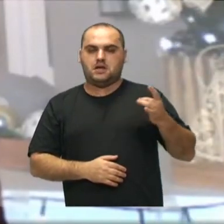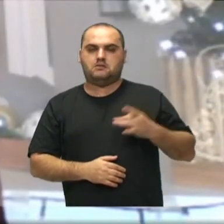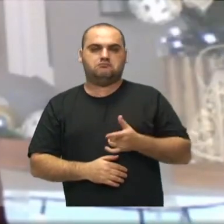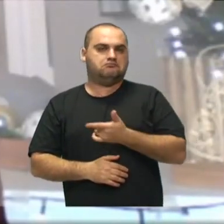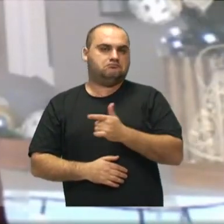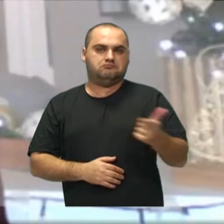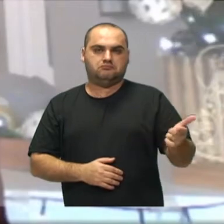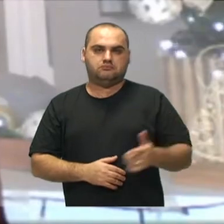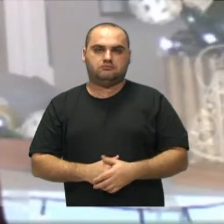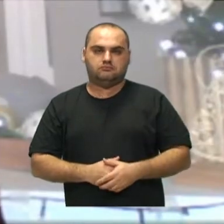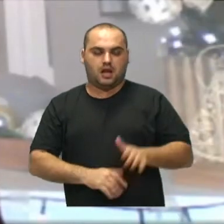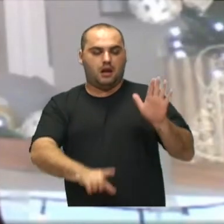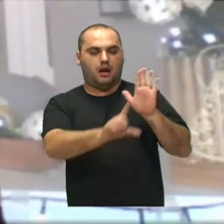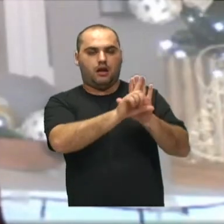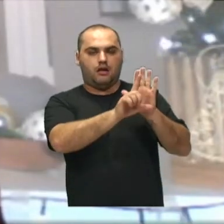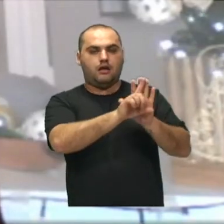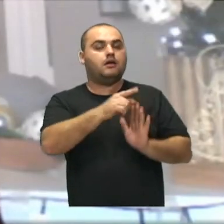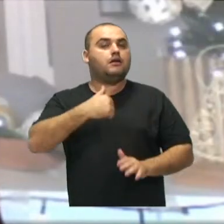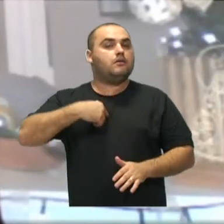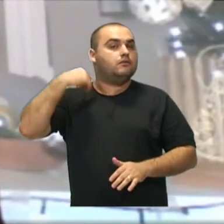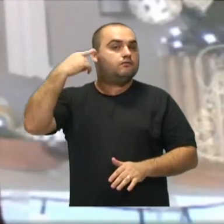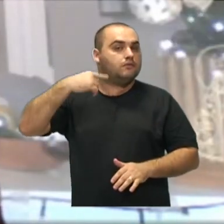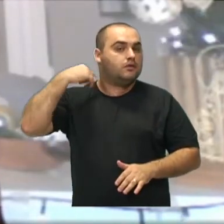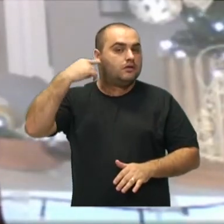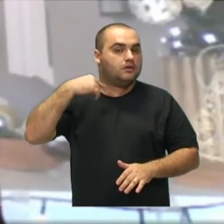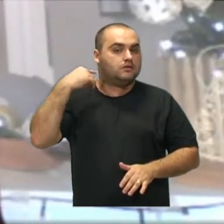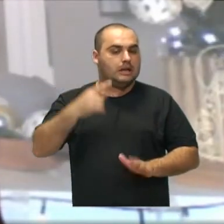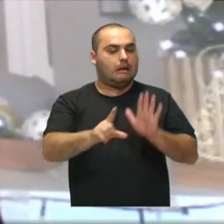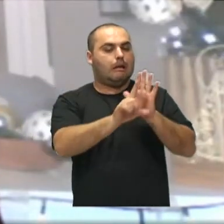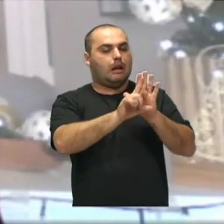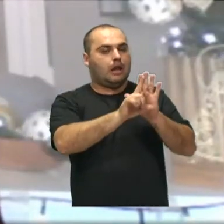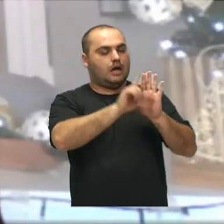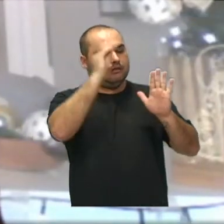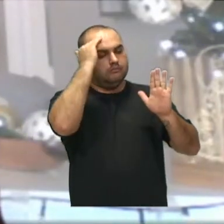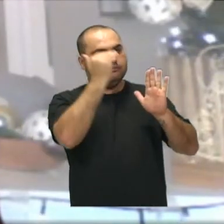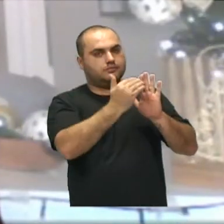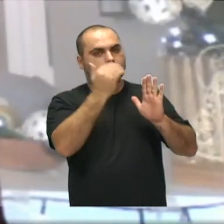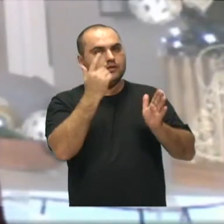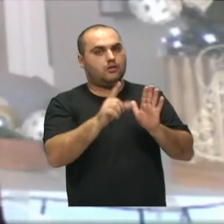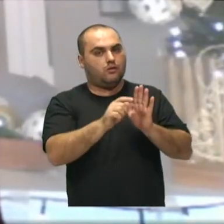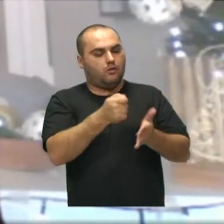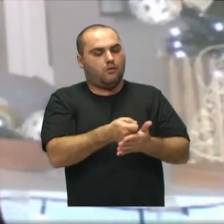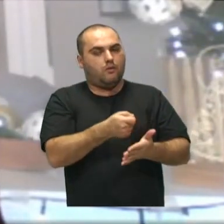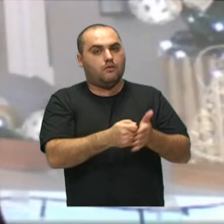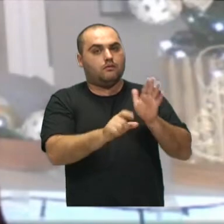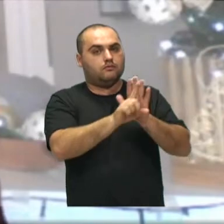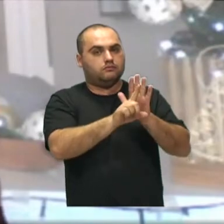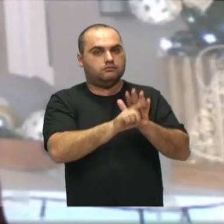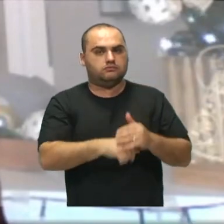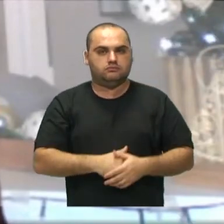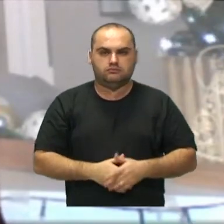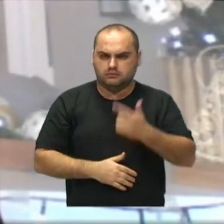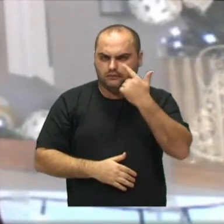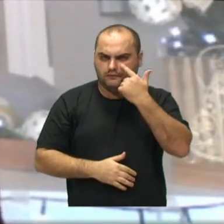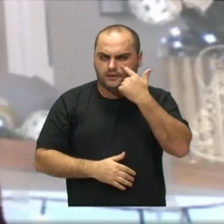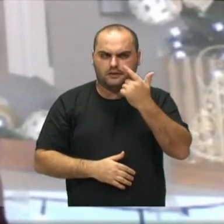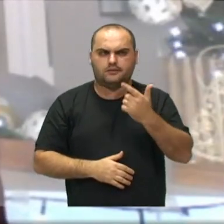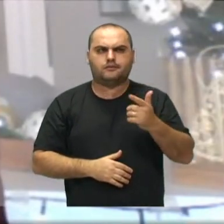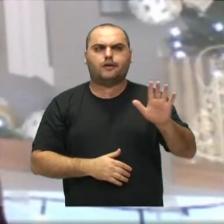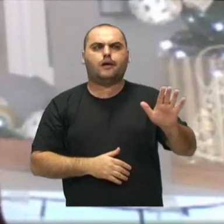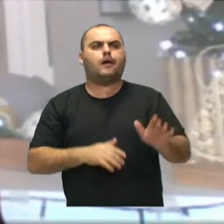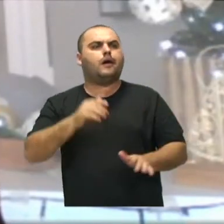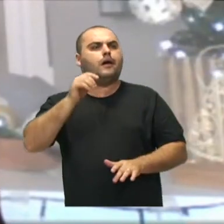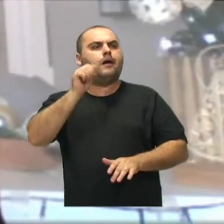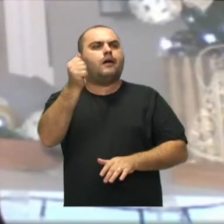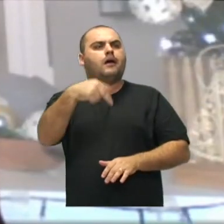que é fundada na lei. Eu sou advogada, eu faço o que está na lei, eu cobro o que está na lei. Vocês não vão escutar dizer assim, a Ana